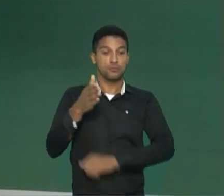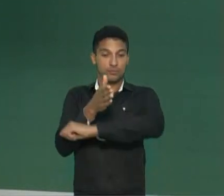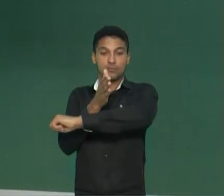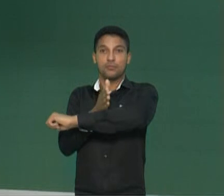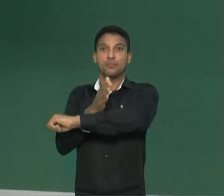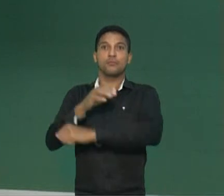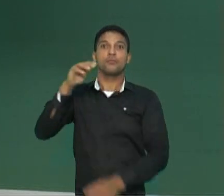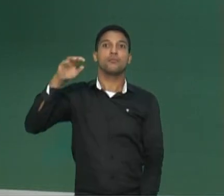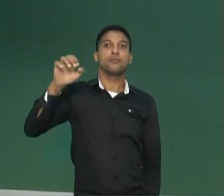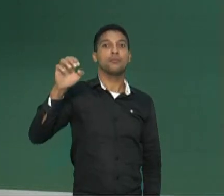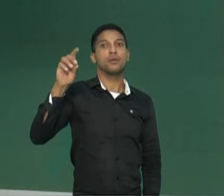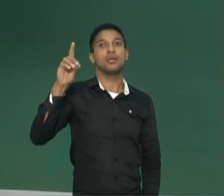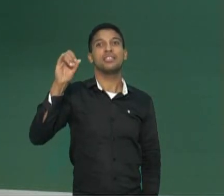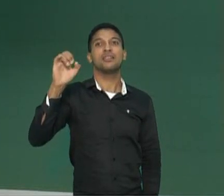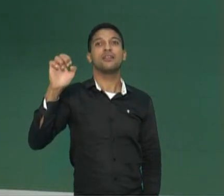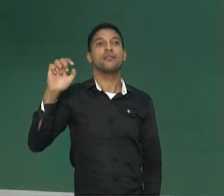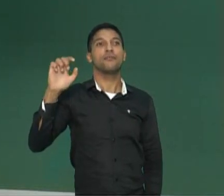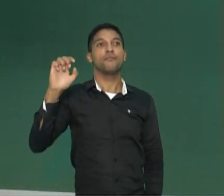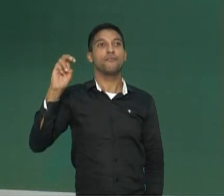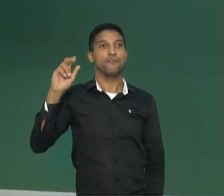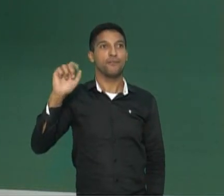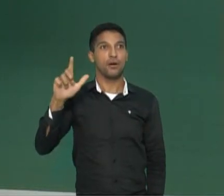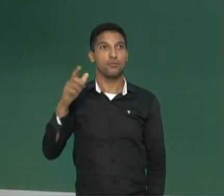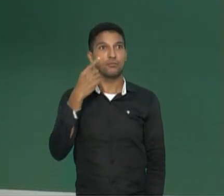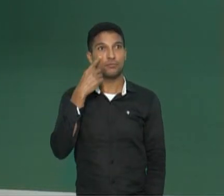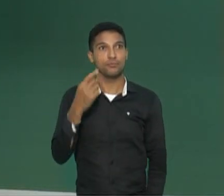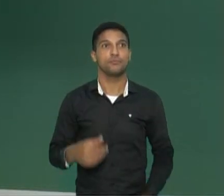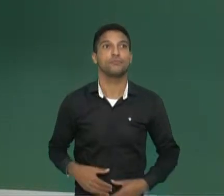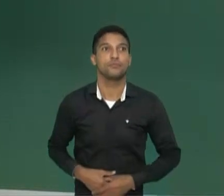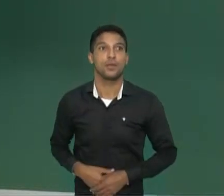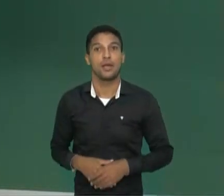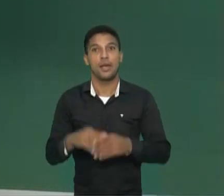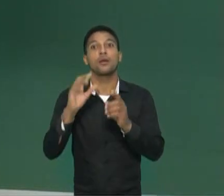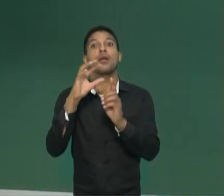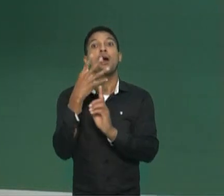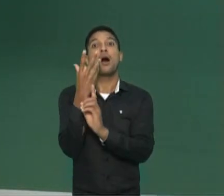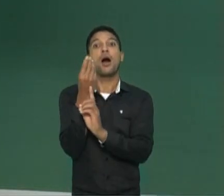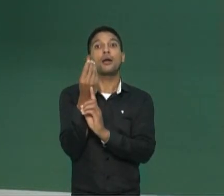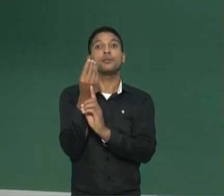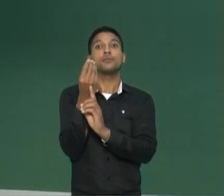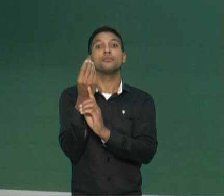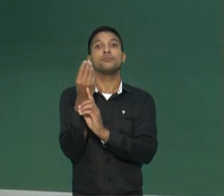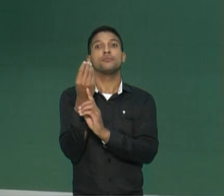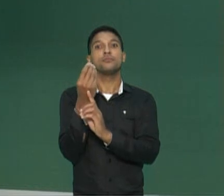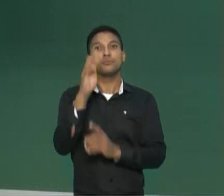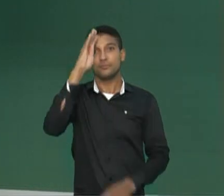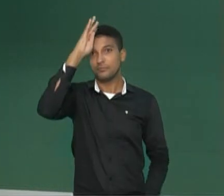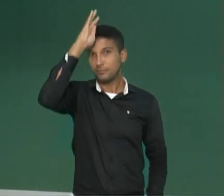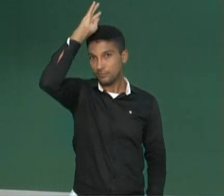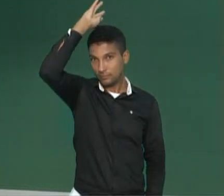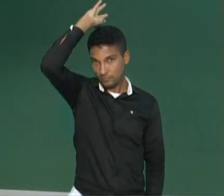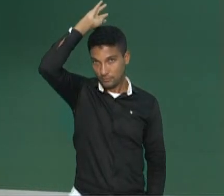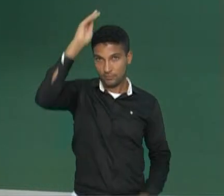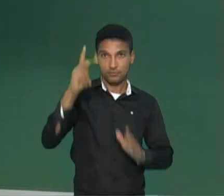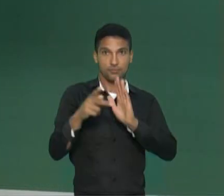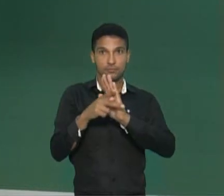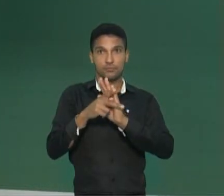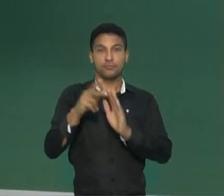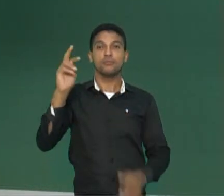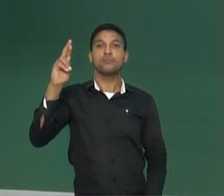falando, a gente vem num período carolíngio, tá? Que é um período onde, teoricamente, começou uma parte das cruzadas, depois foi se oficializada ali perto